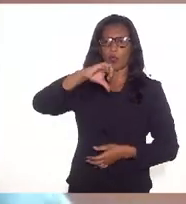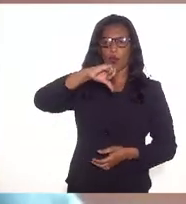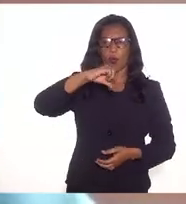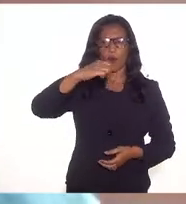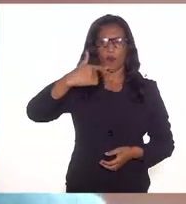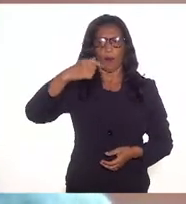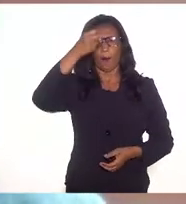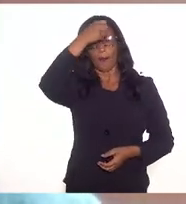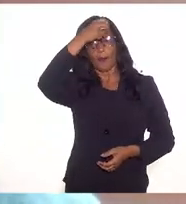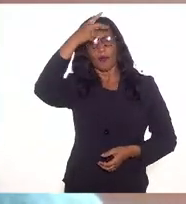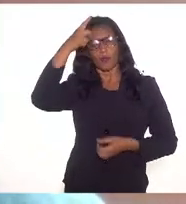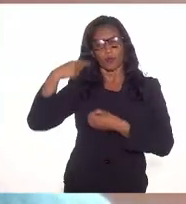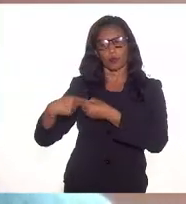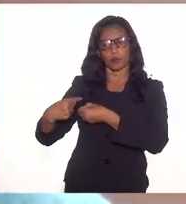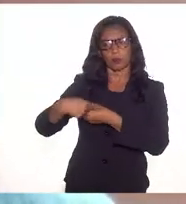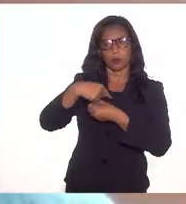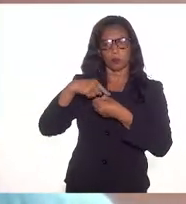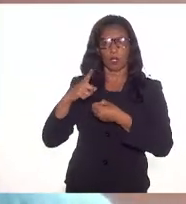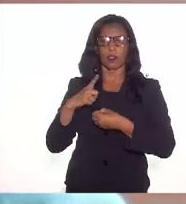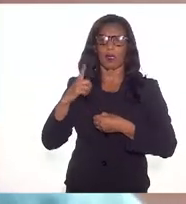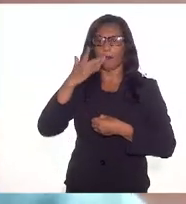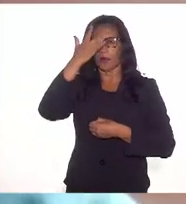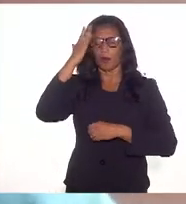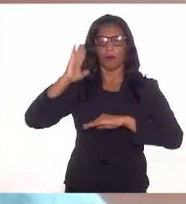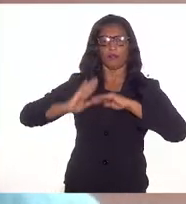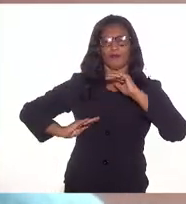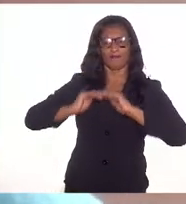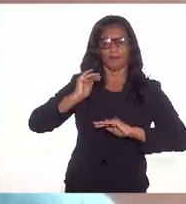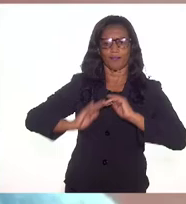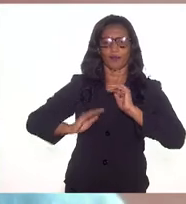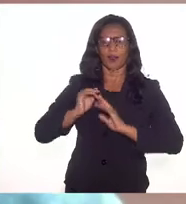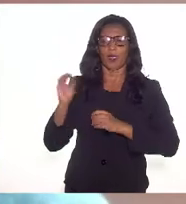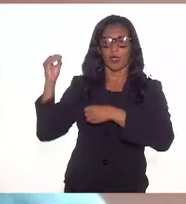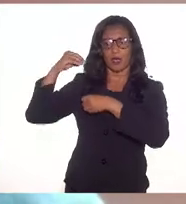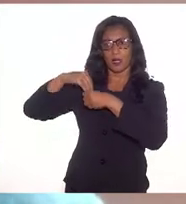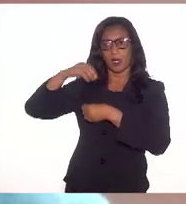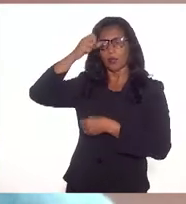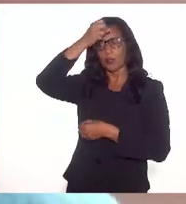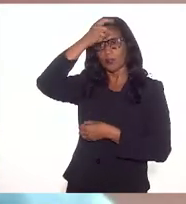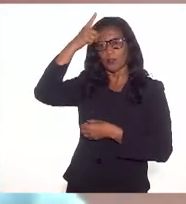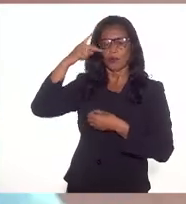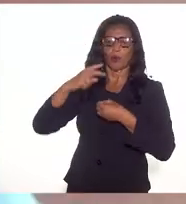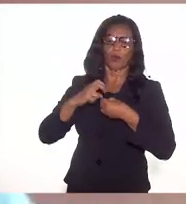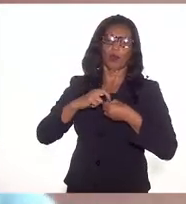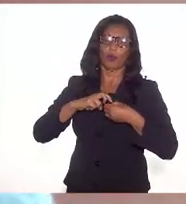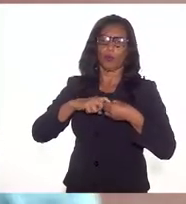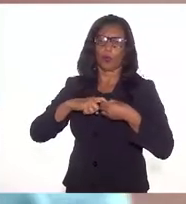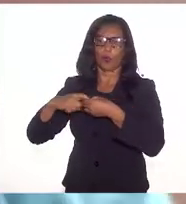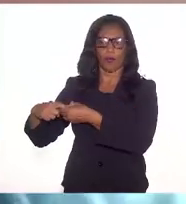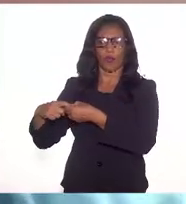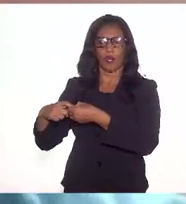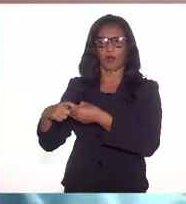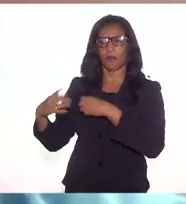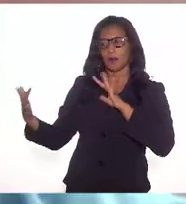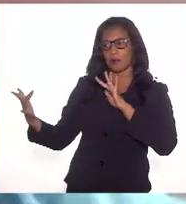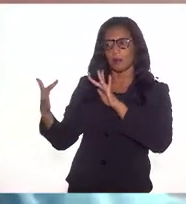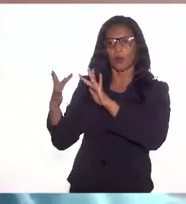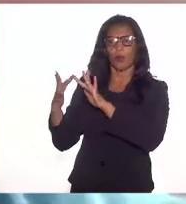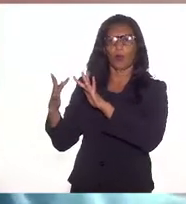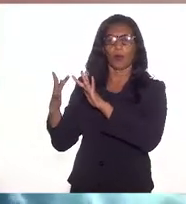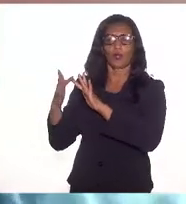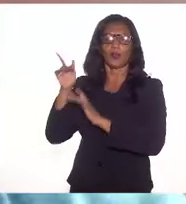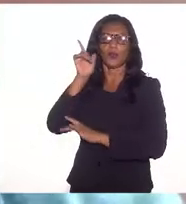tem capacitado agentes de crédito, né, nas prefeituras, através desses convênios, para que esse primeiro atendimento seja feito lá